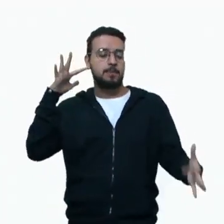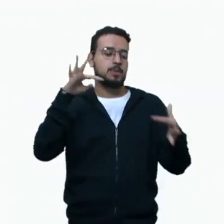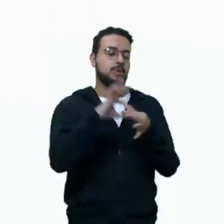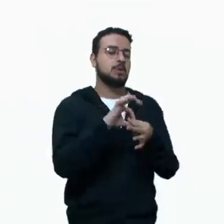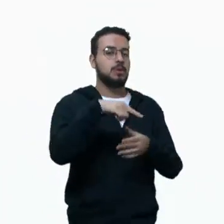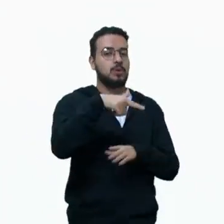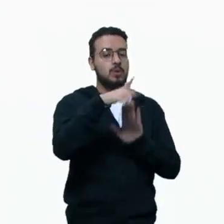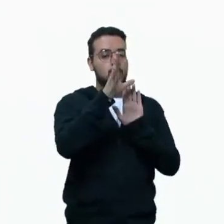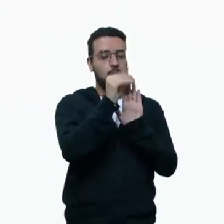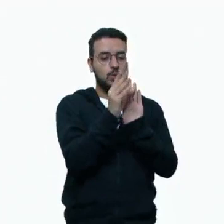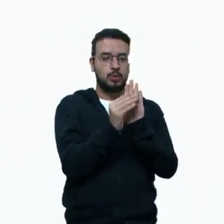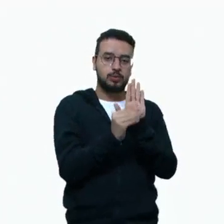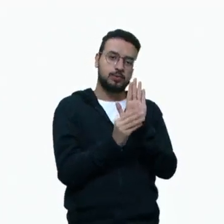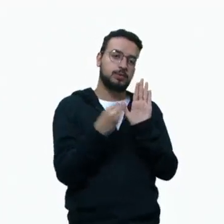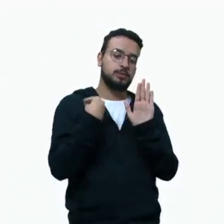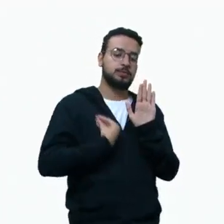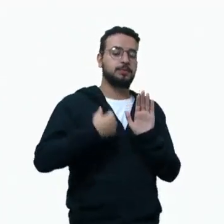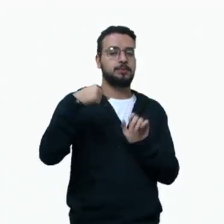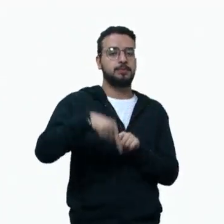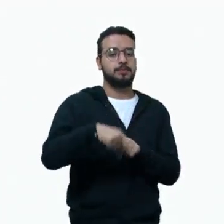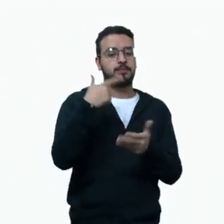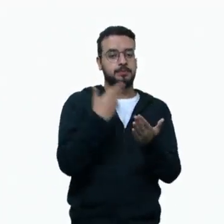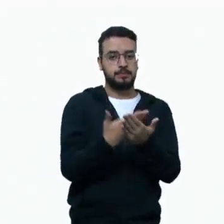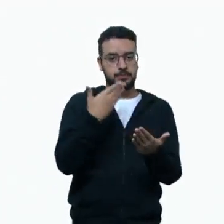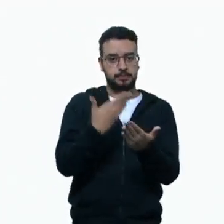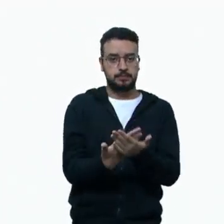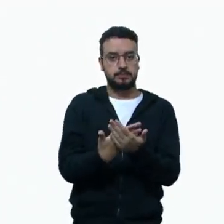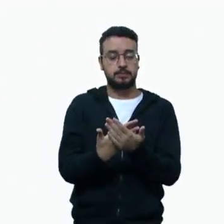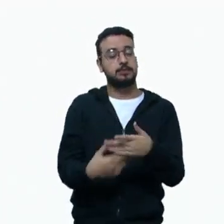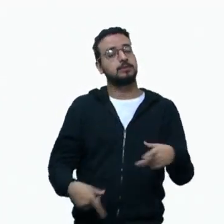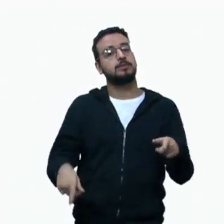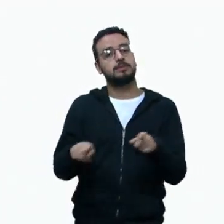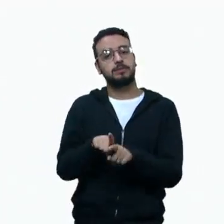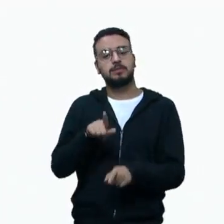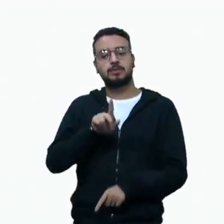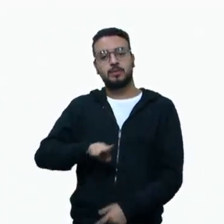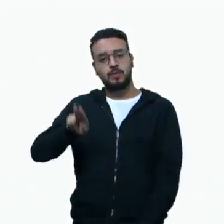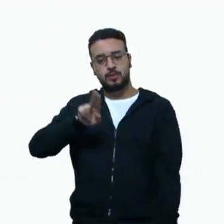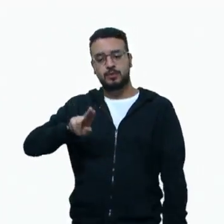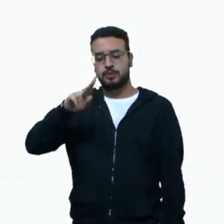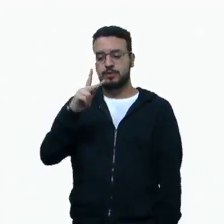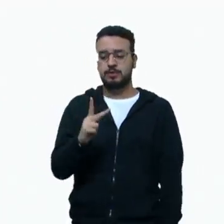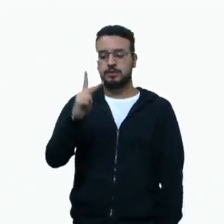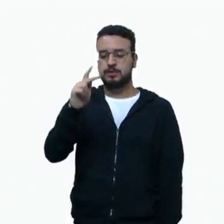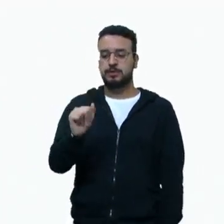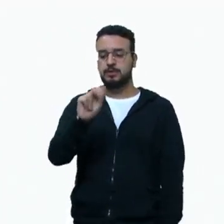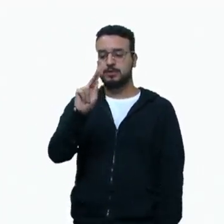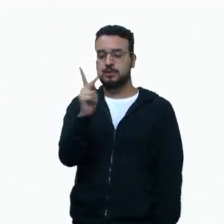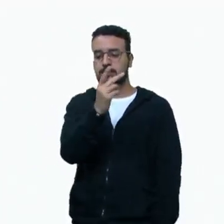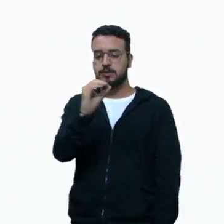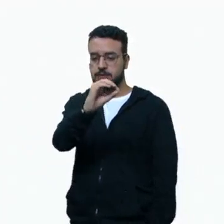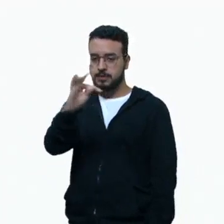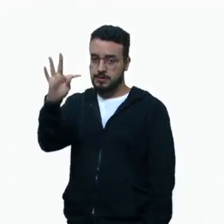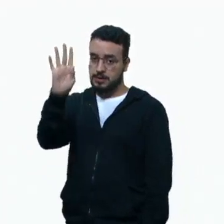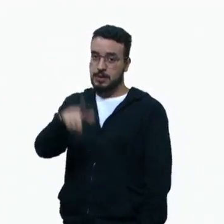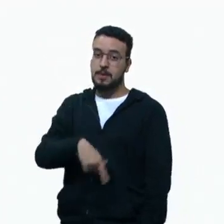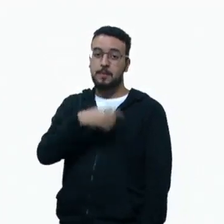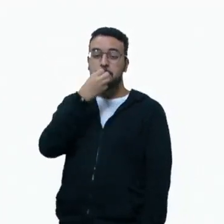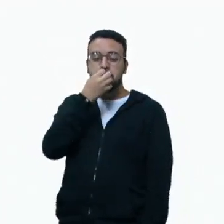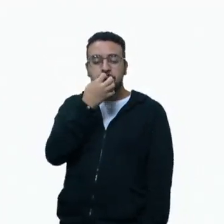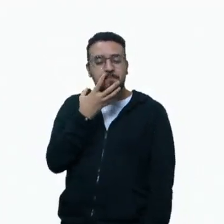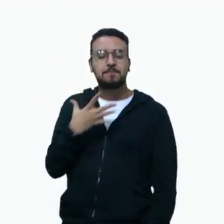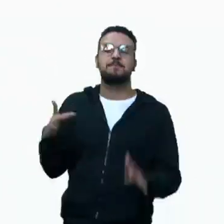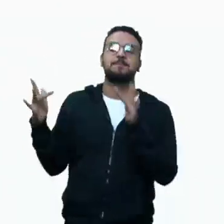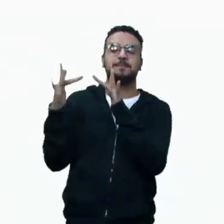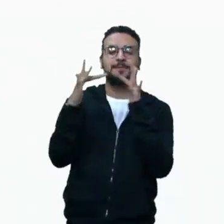presente nessa teleaula. Além, lógico, do Kahoot. Foi um momento aí muito bom de interação com vocês e